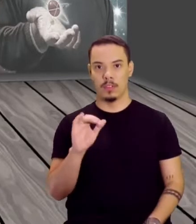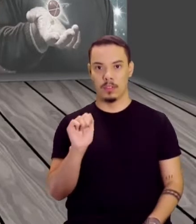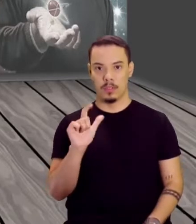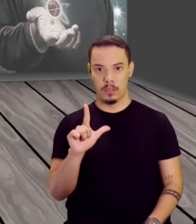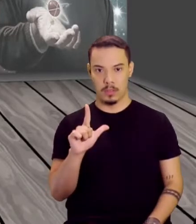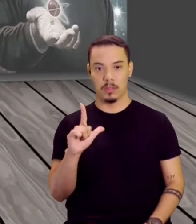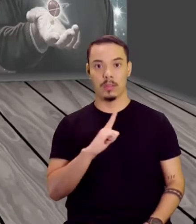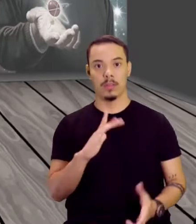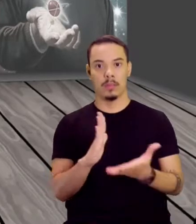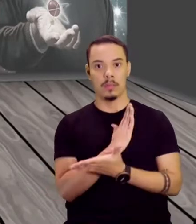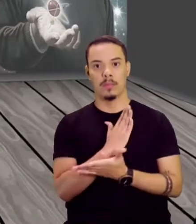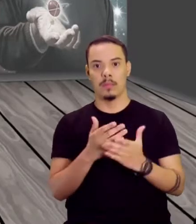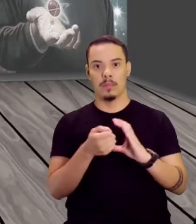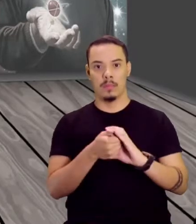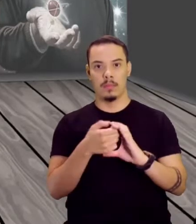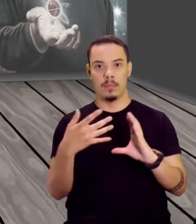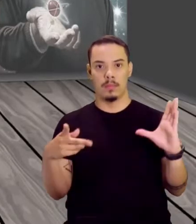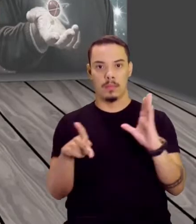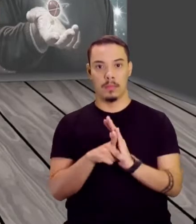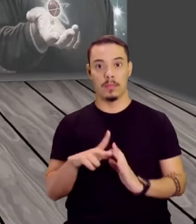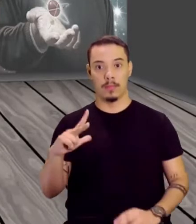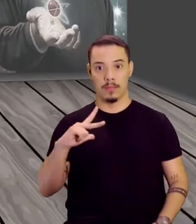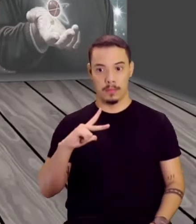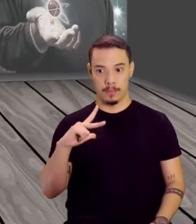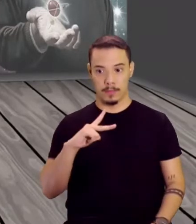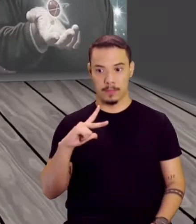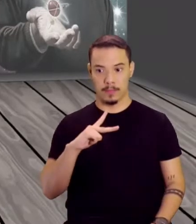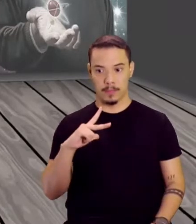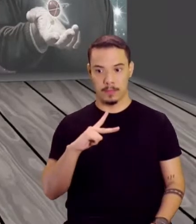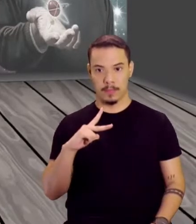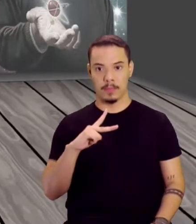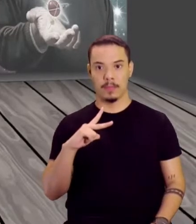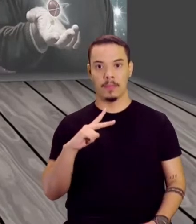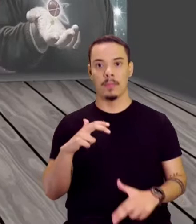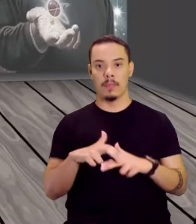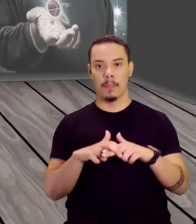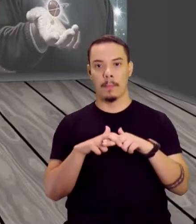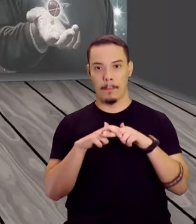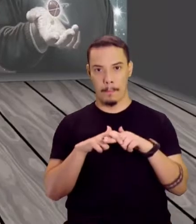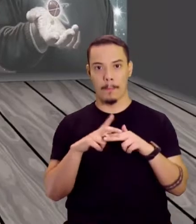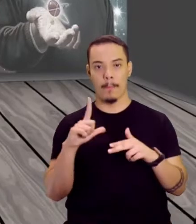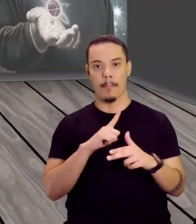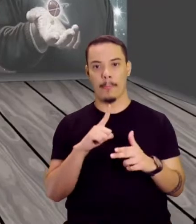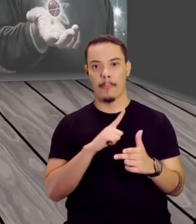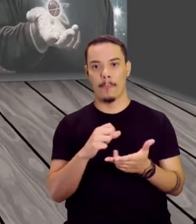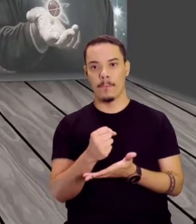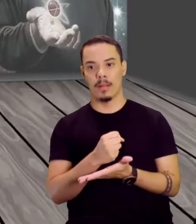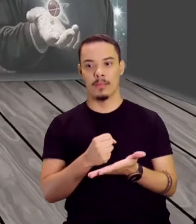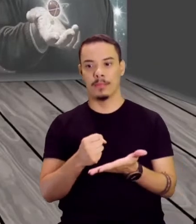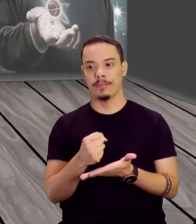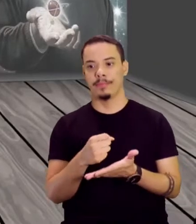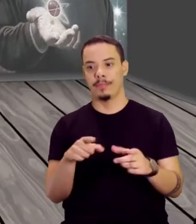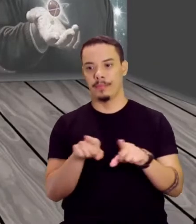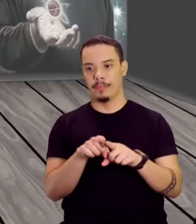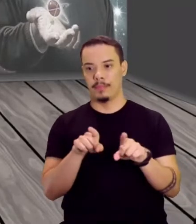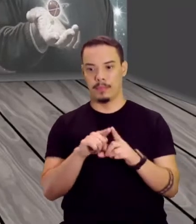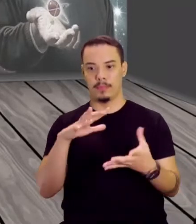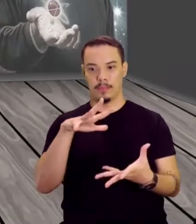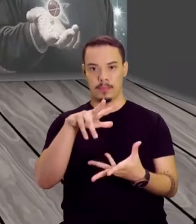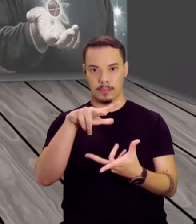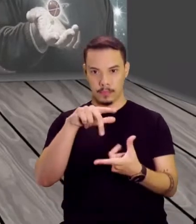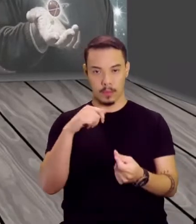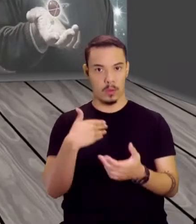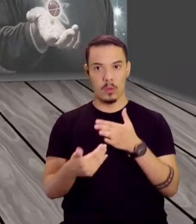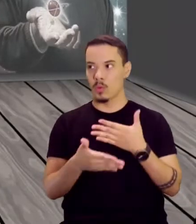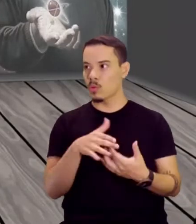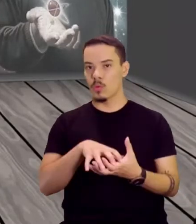vimos algumas características particulares, né? Justamente. Então, quando a gente considera a superfície da Terra, a gente fala planeta Terra,